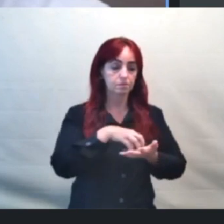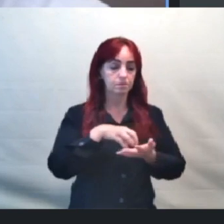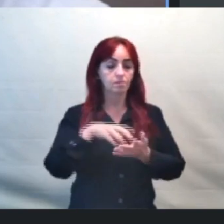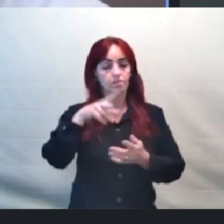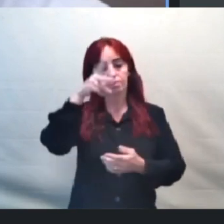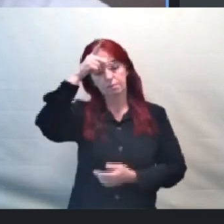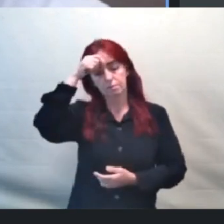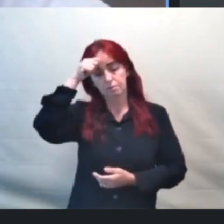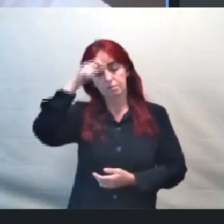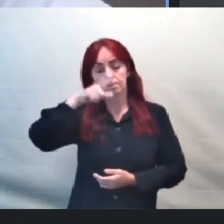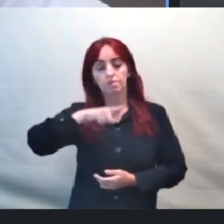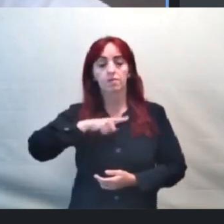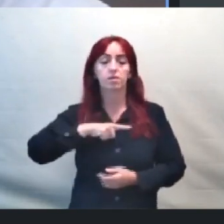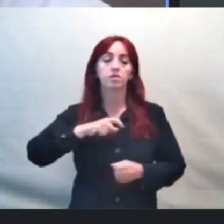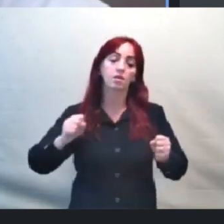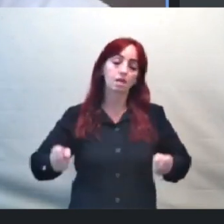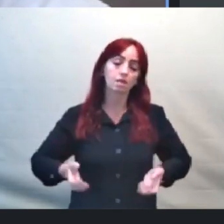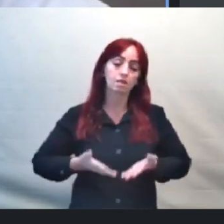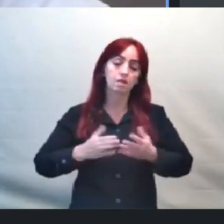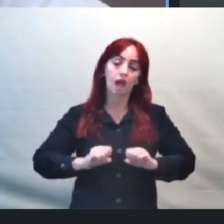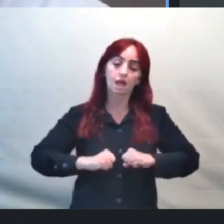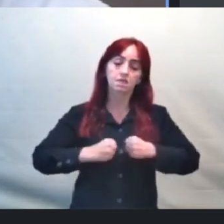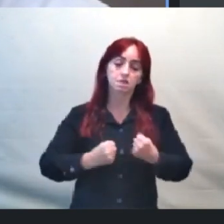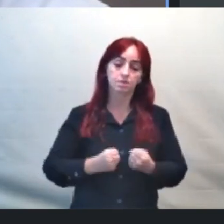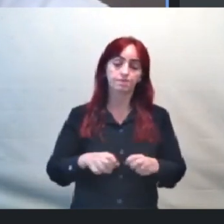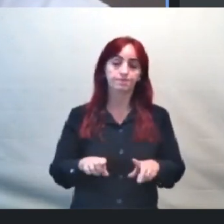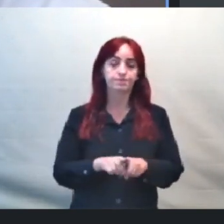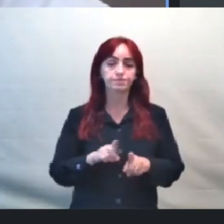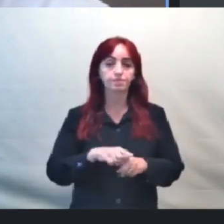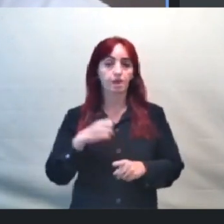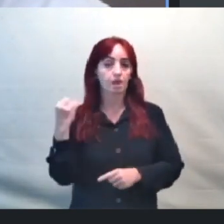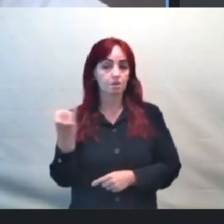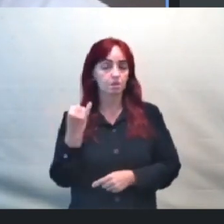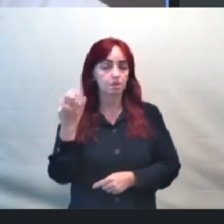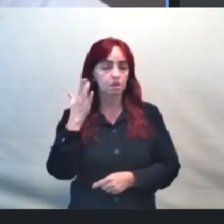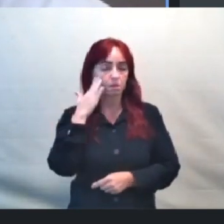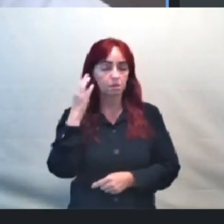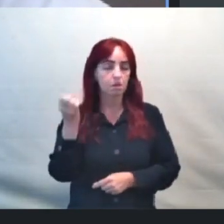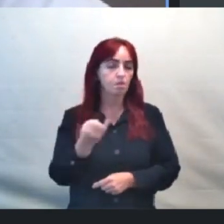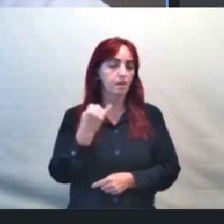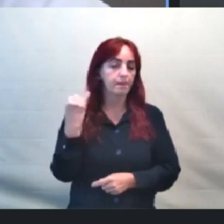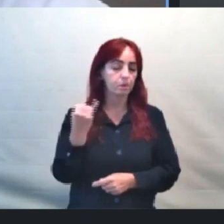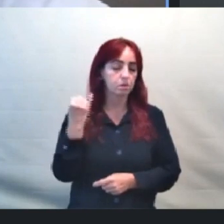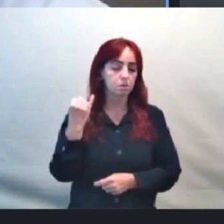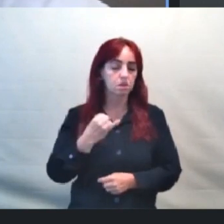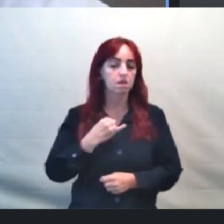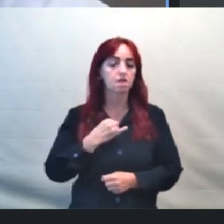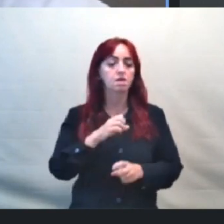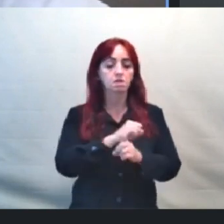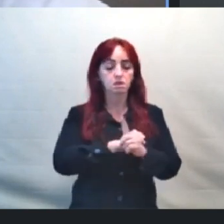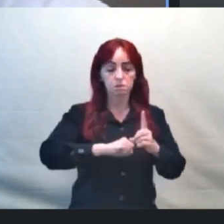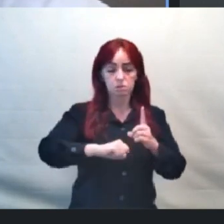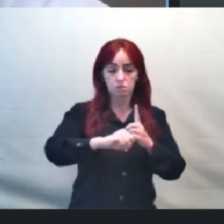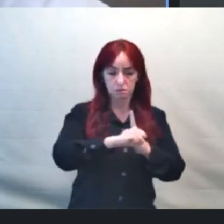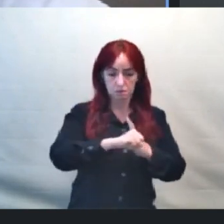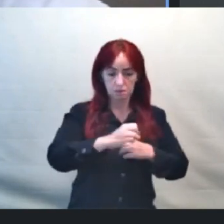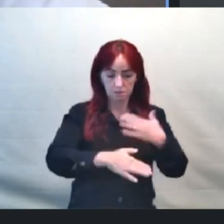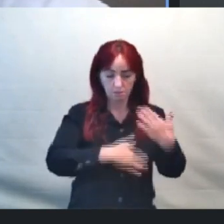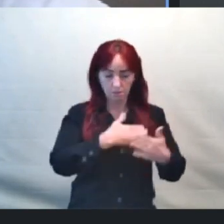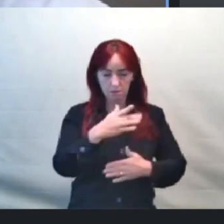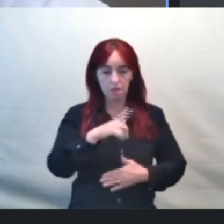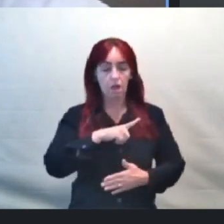conduzido as suas ações. Nós entendemos a importância da assistência social nesse processo, né, e entendemos que há